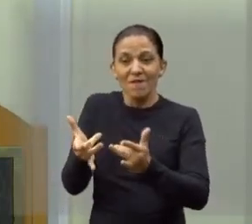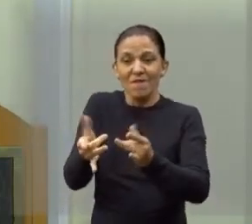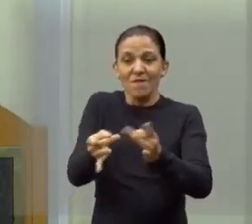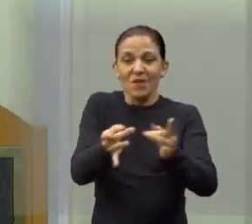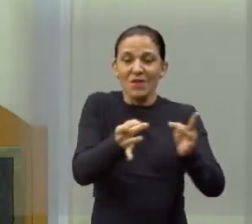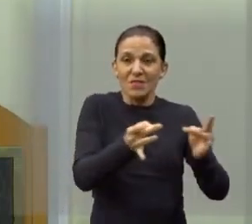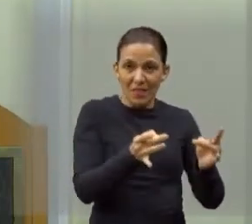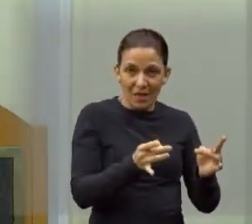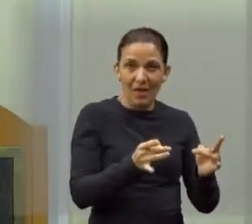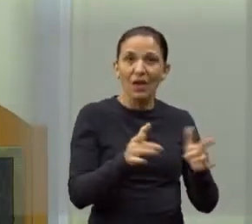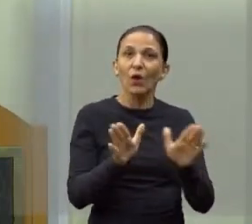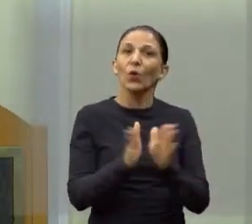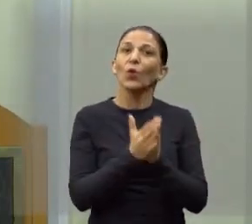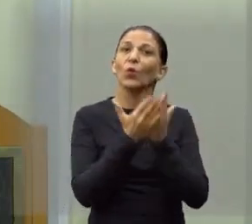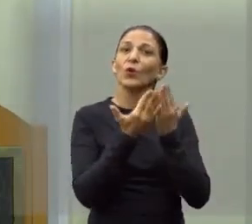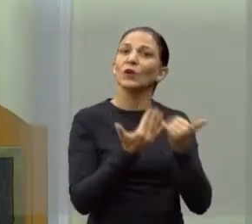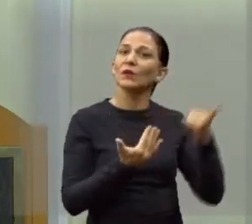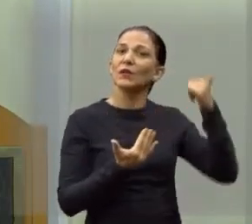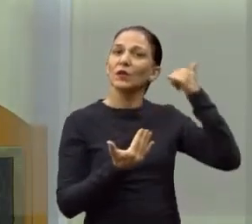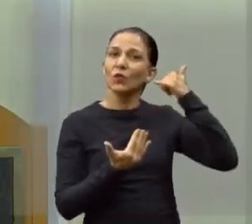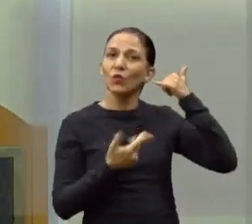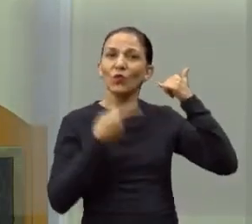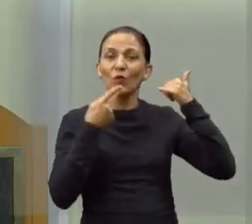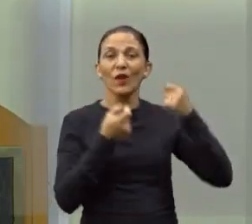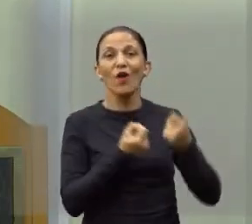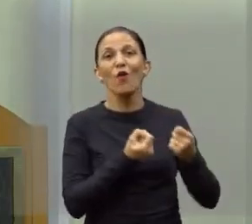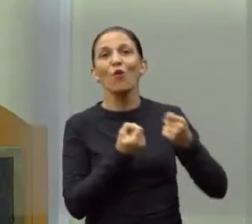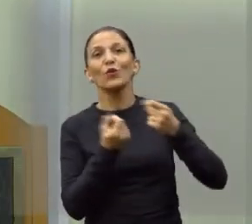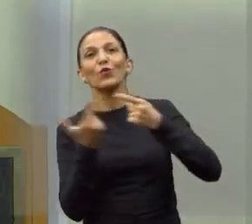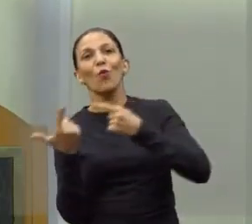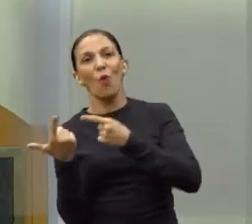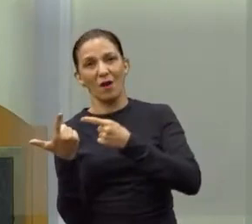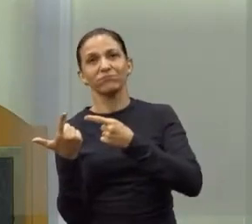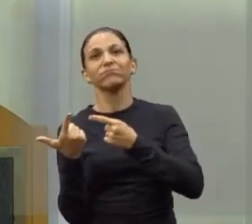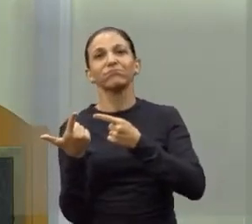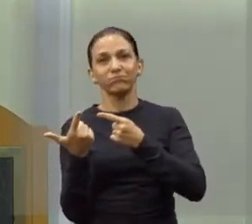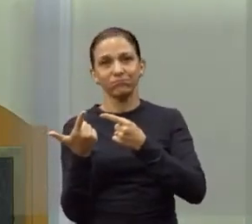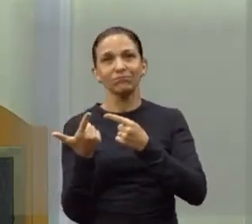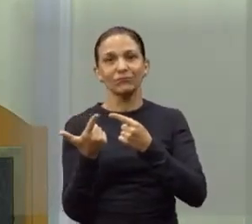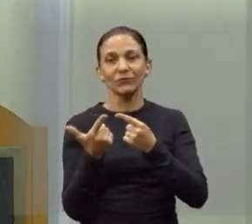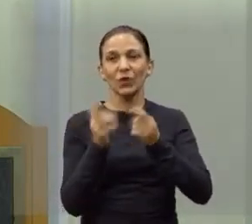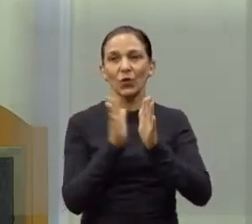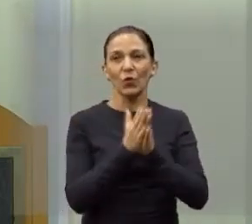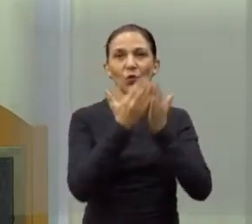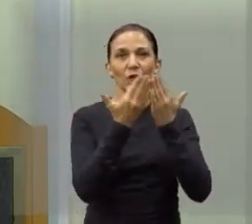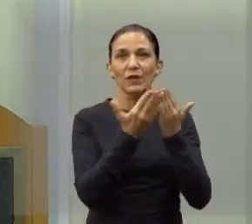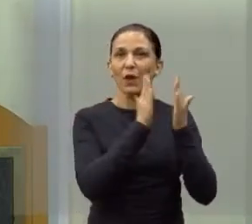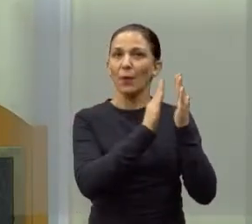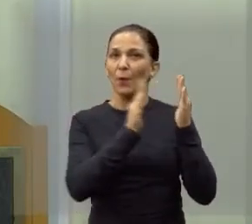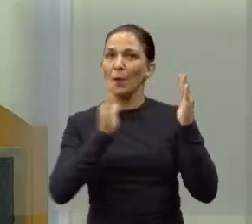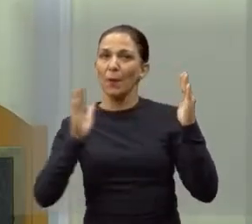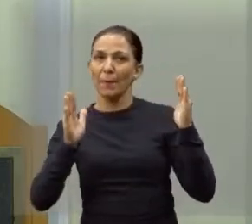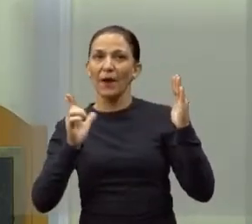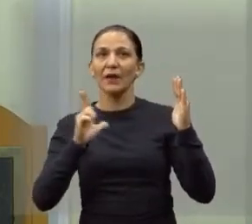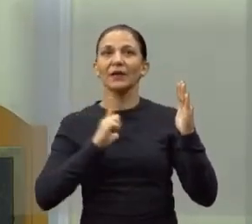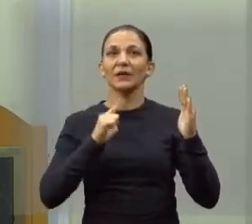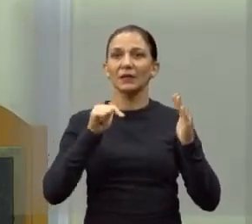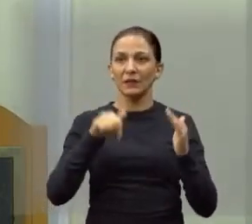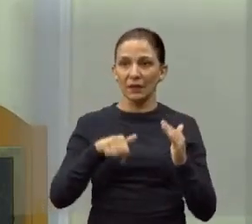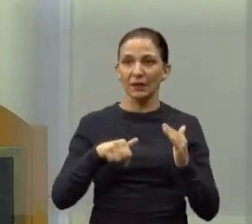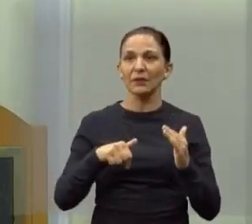vender esse acervo, ela me ligou falando: Fabi, eu quero doar todo o acervo que ainda resta aqui na livraria Monteiro